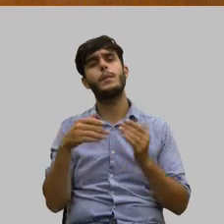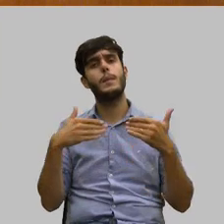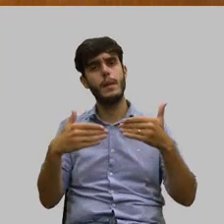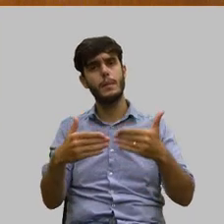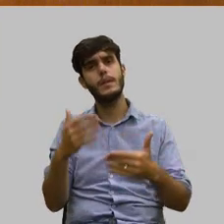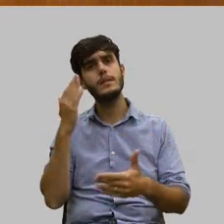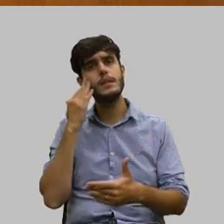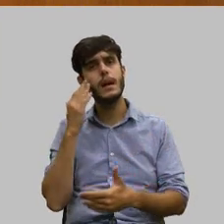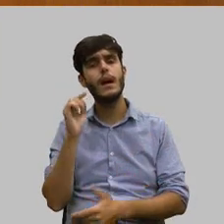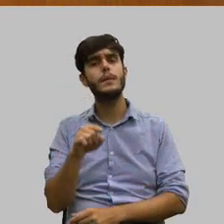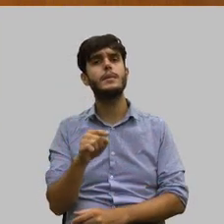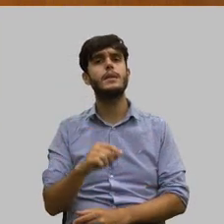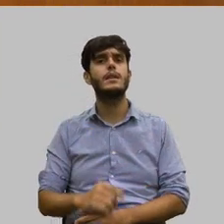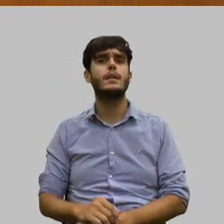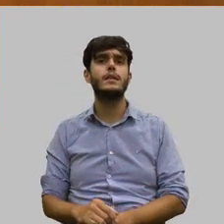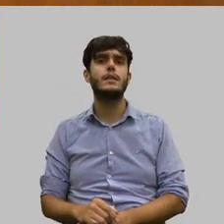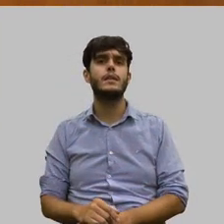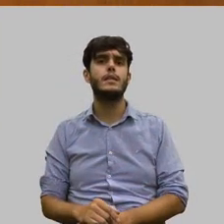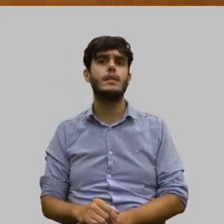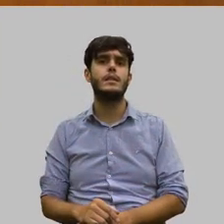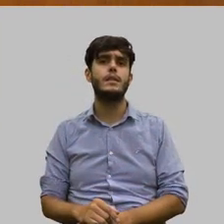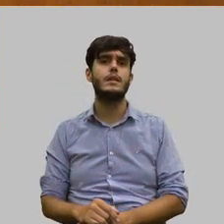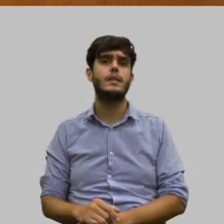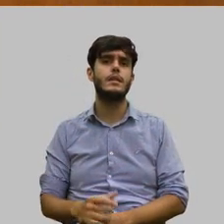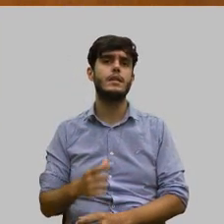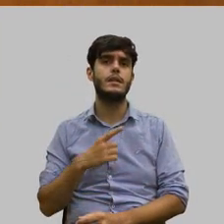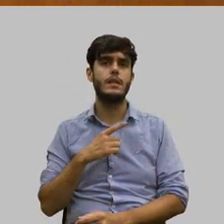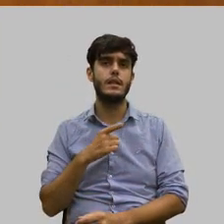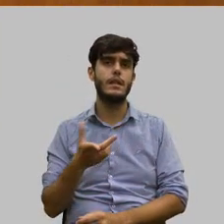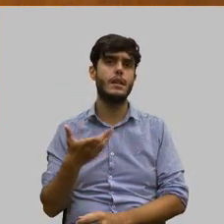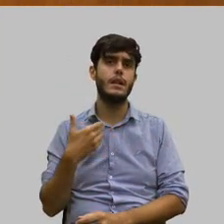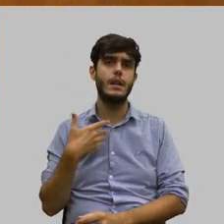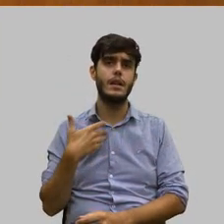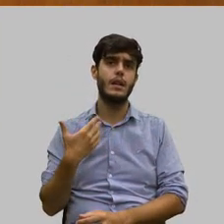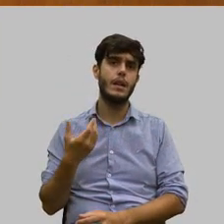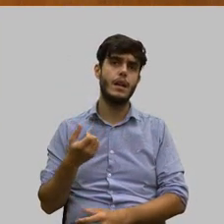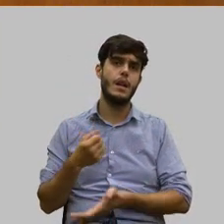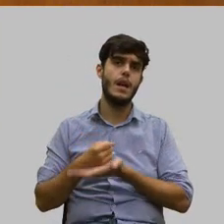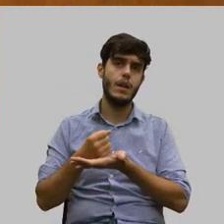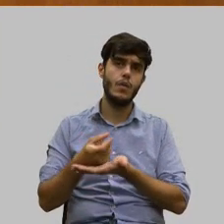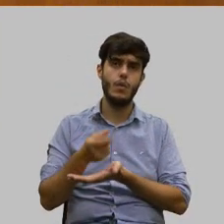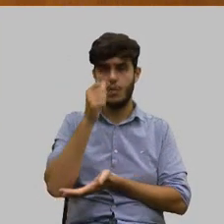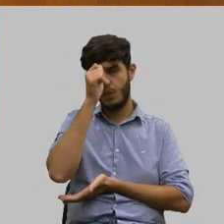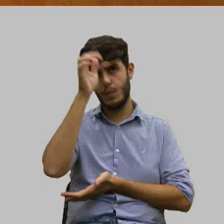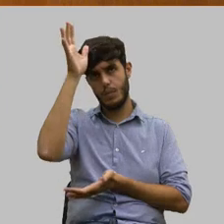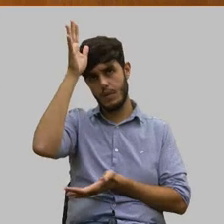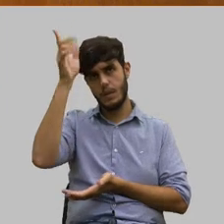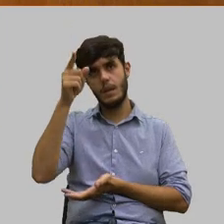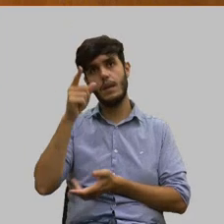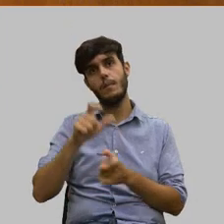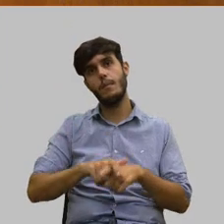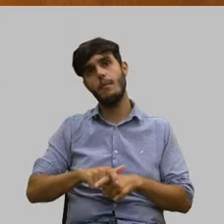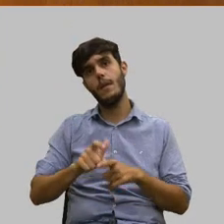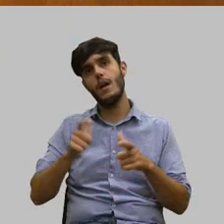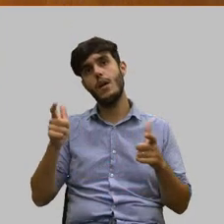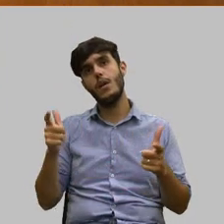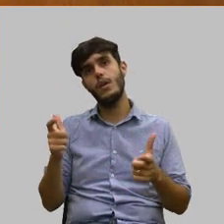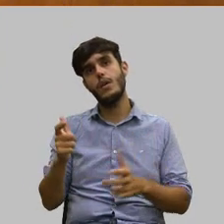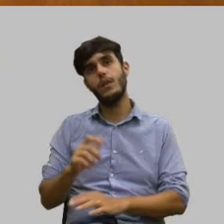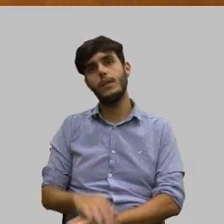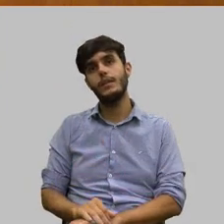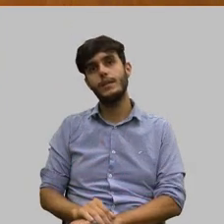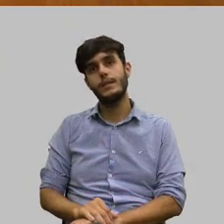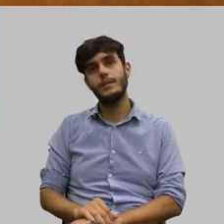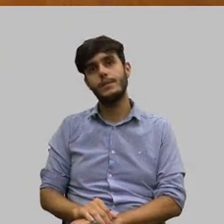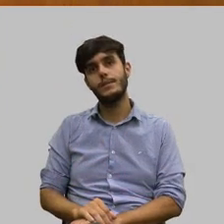deve ter uma Aliás a minha contribuição pro bombeiro aqui é maior do que eu Deputado ber Olha